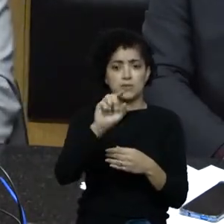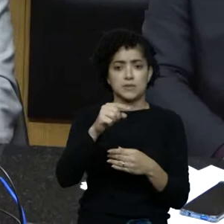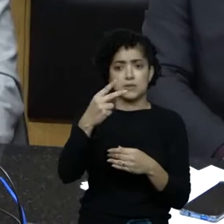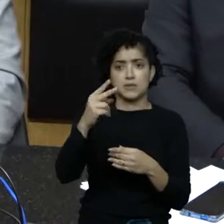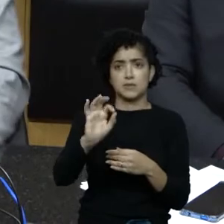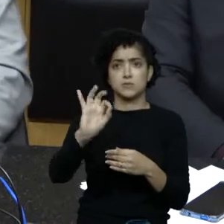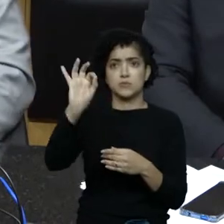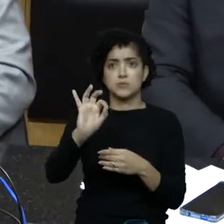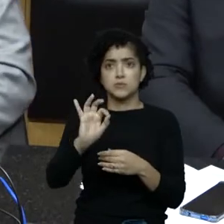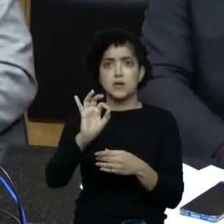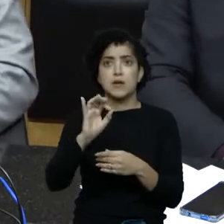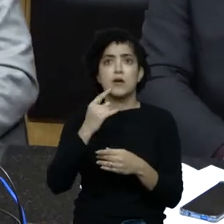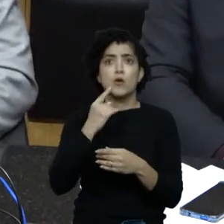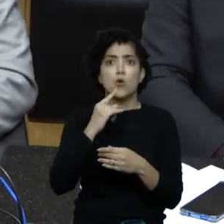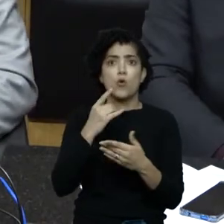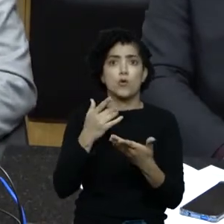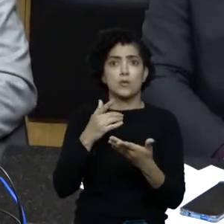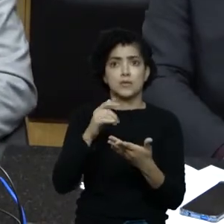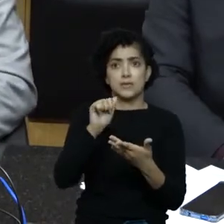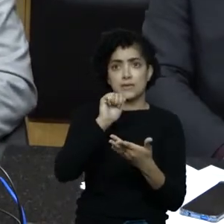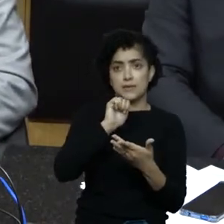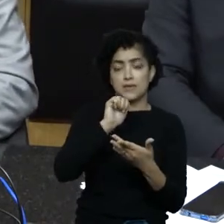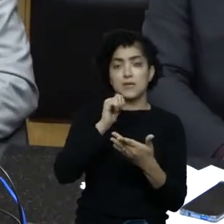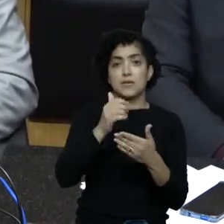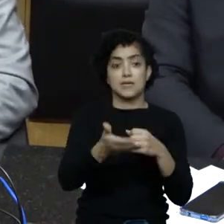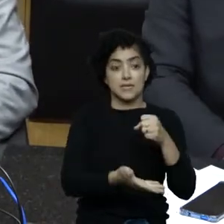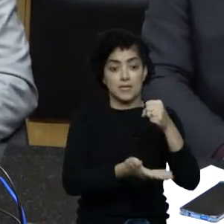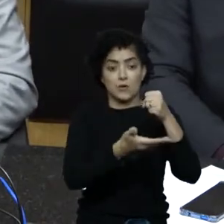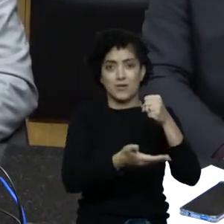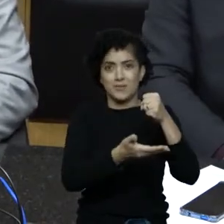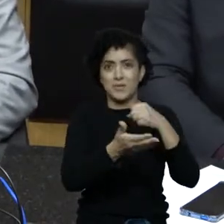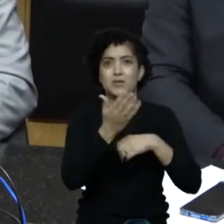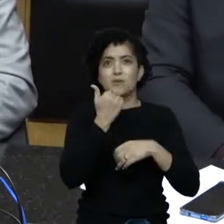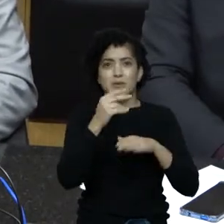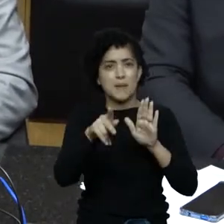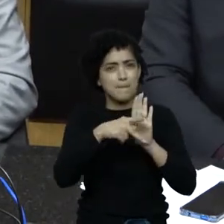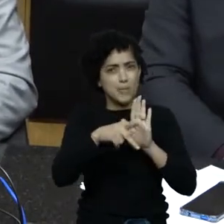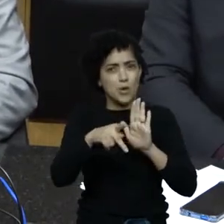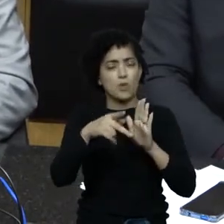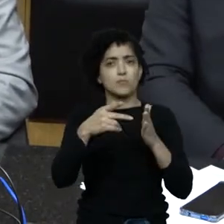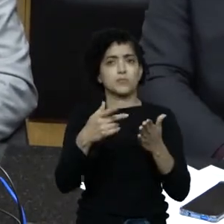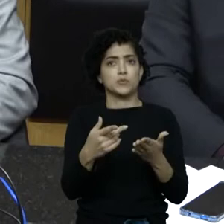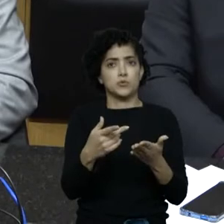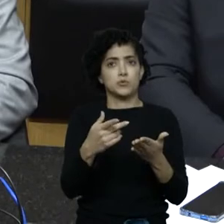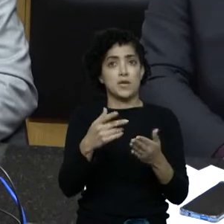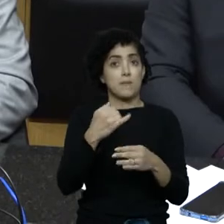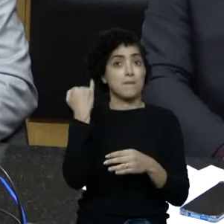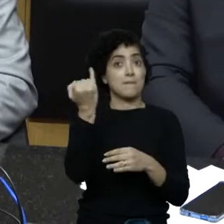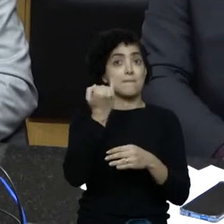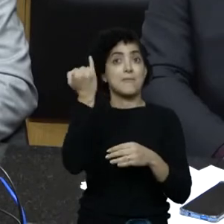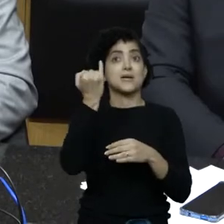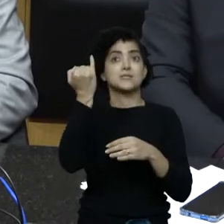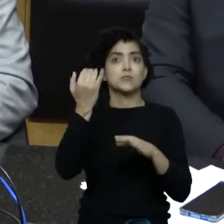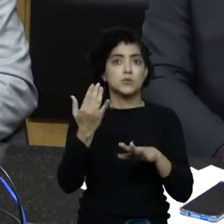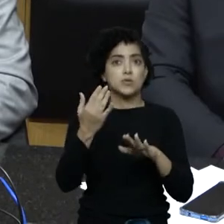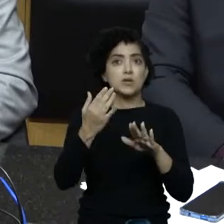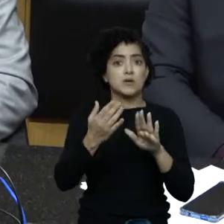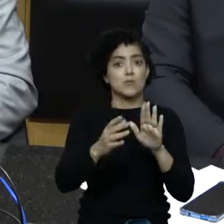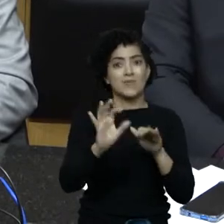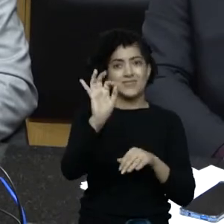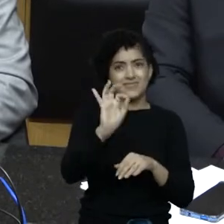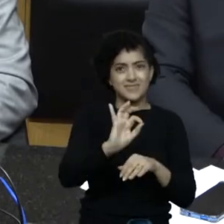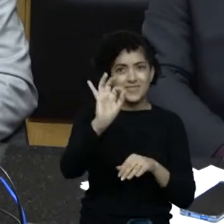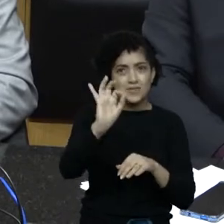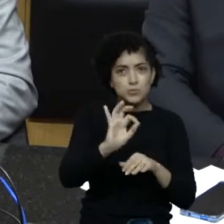a bebida alcoólica e fazendo com que o alimento que é o necessário para o dia-a-dia do cidadão de Santa Catarina teve uma tributação alta